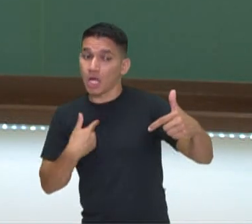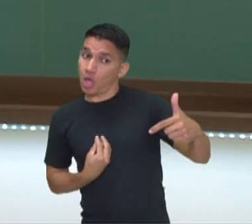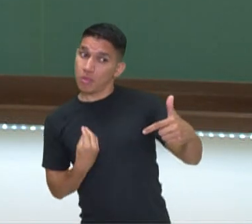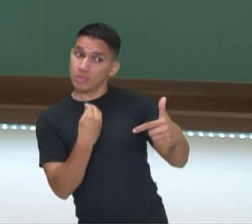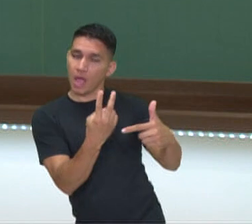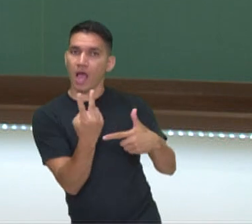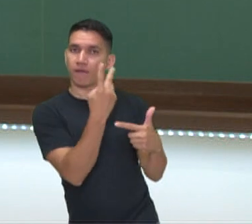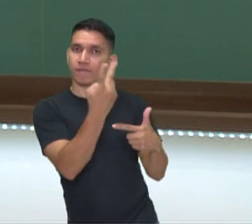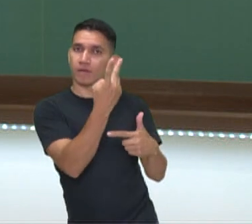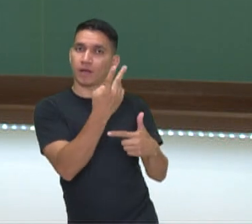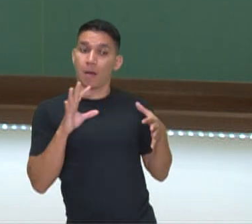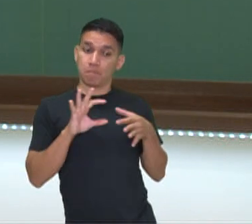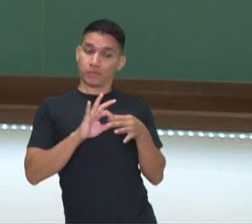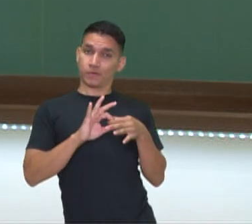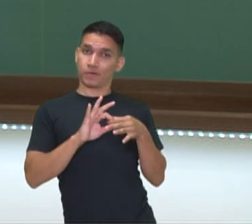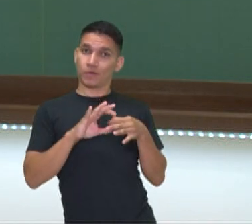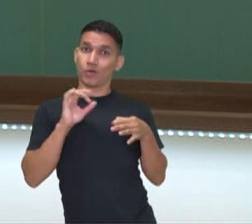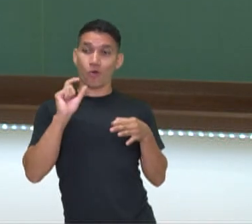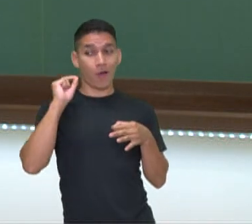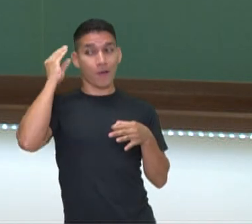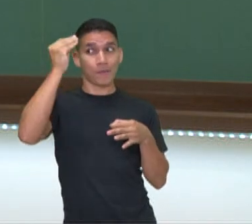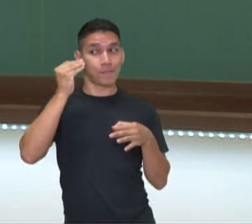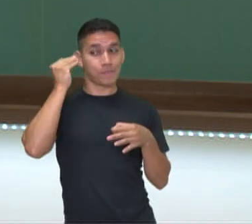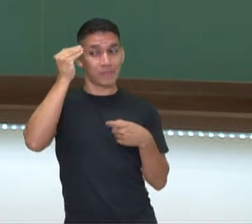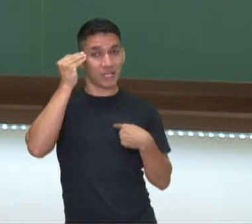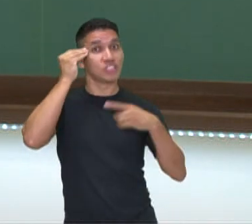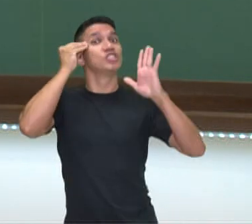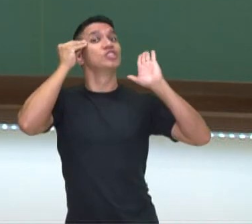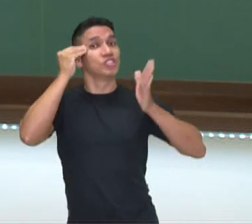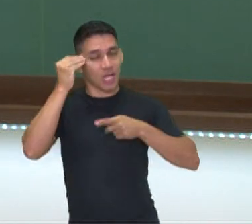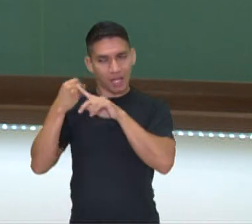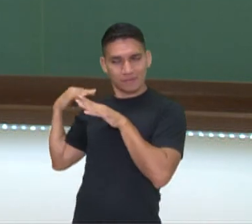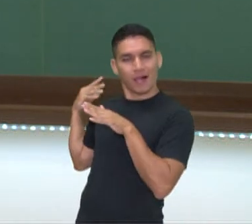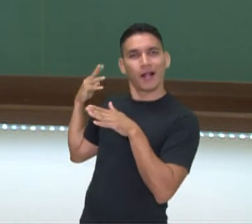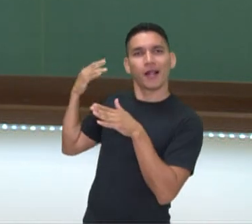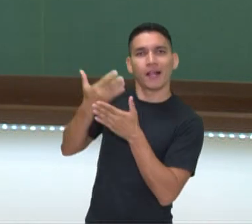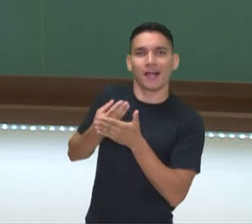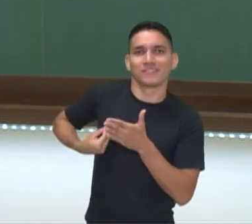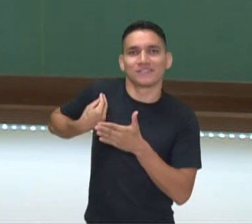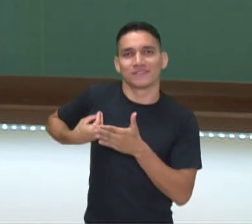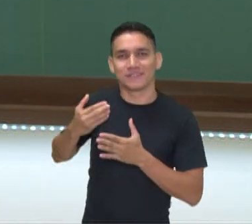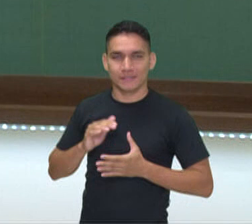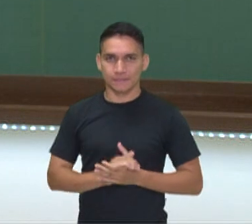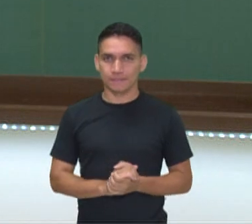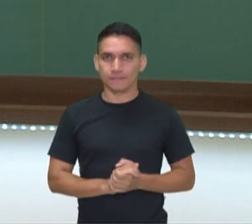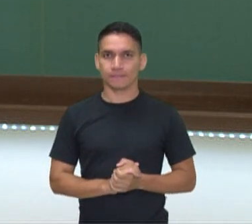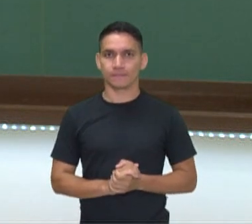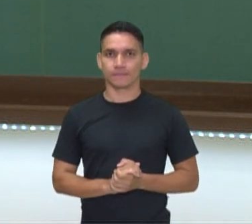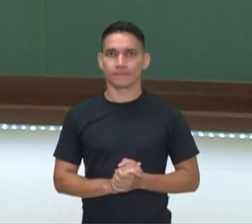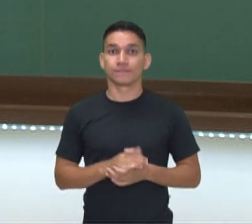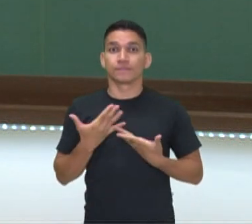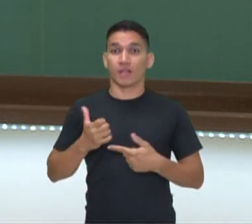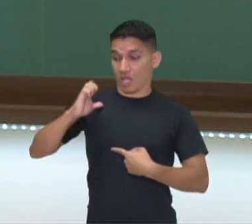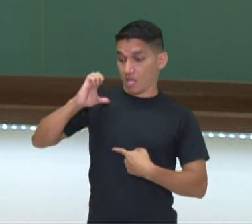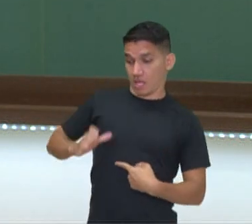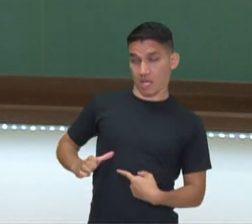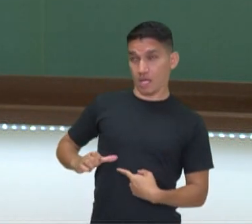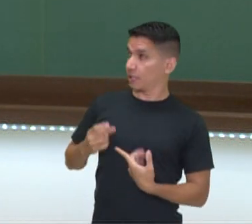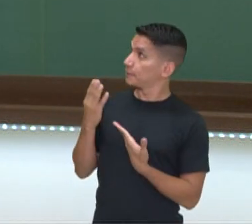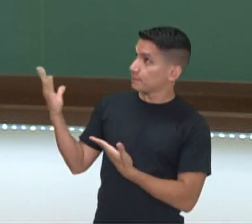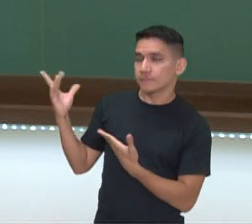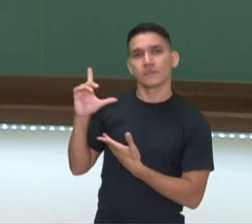as vivências, com os ensinamentos que tive ao longo da minha vida. A ética,